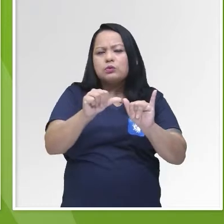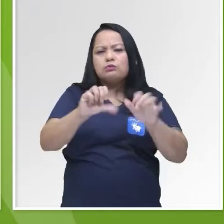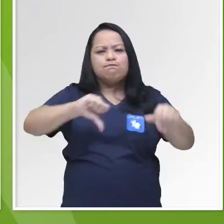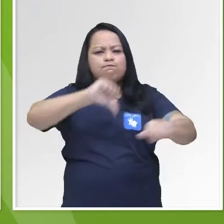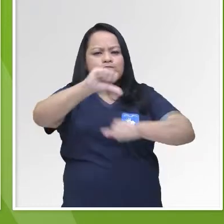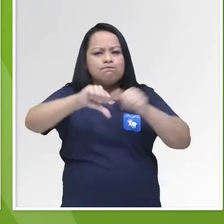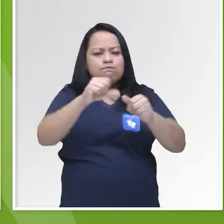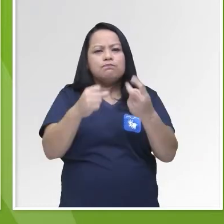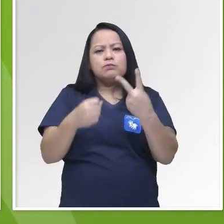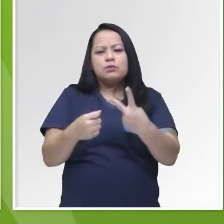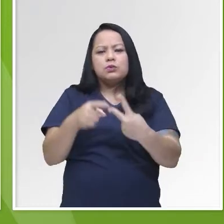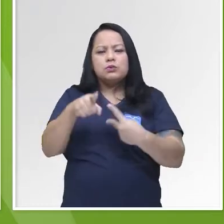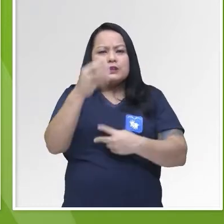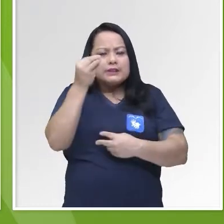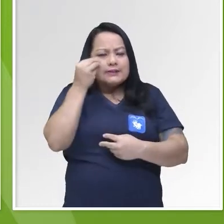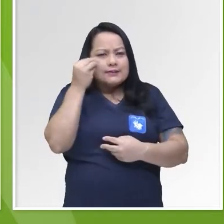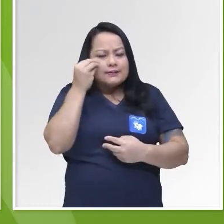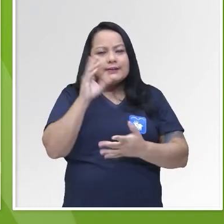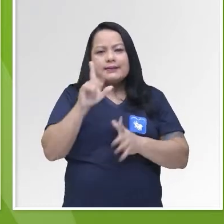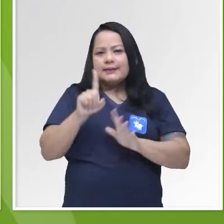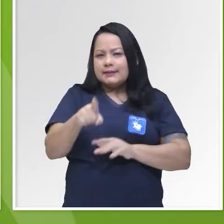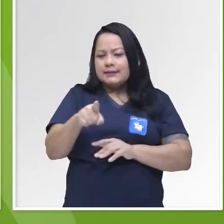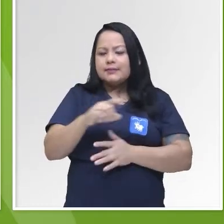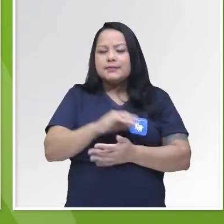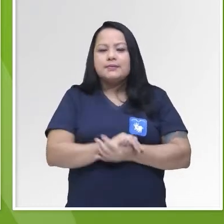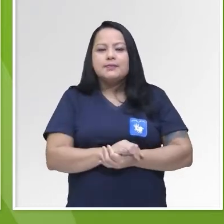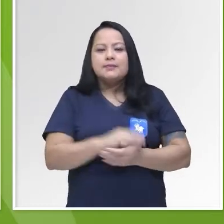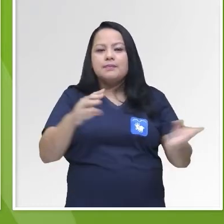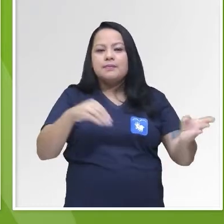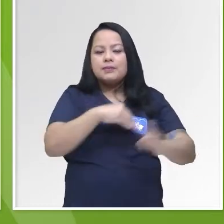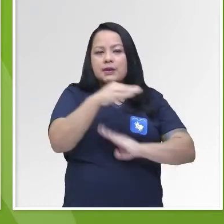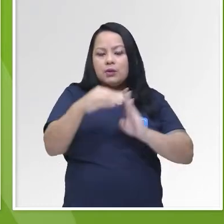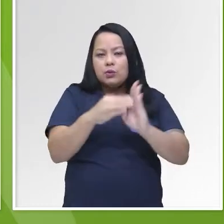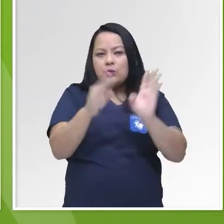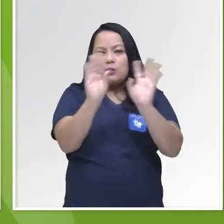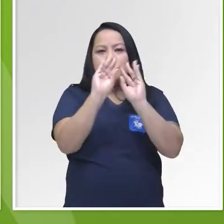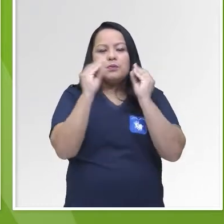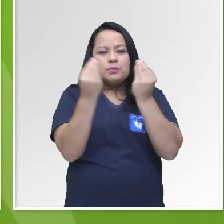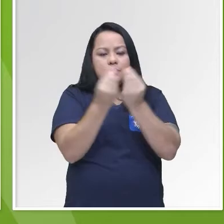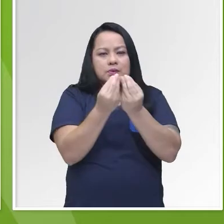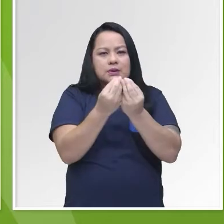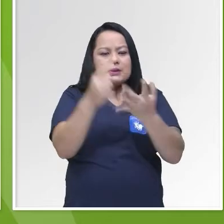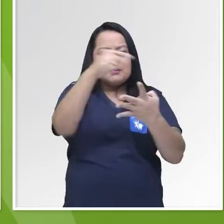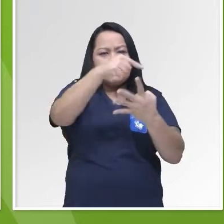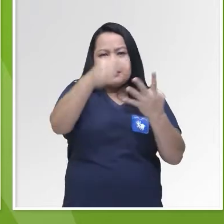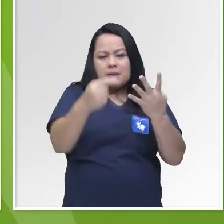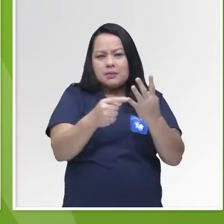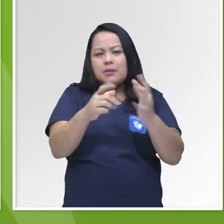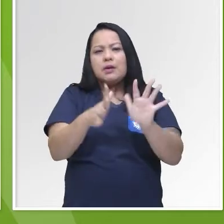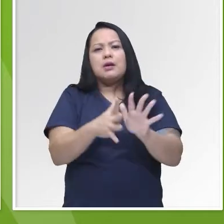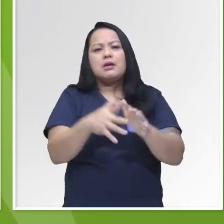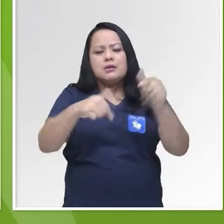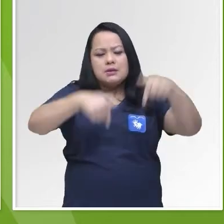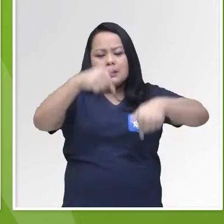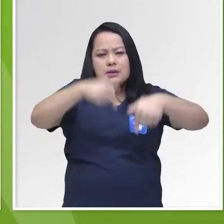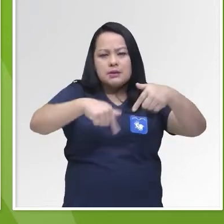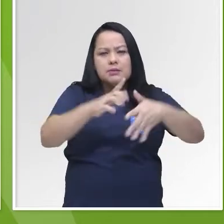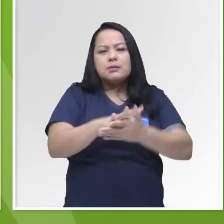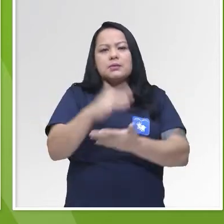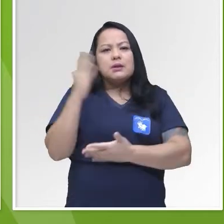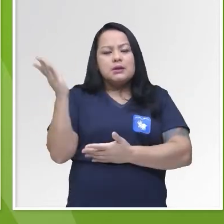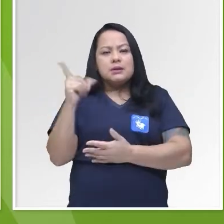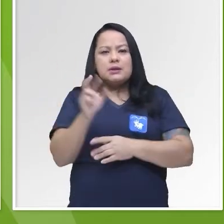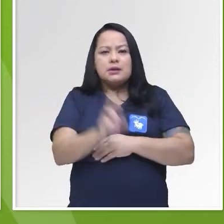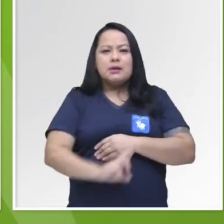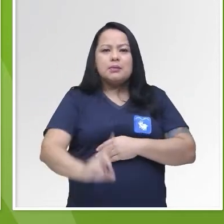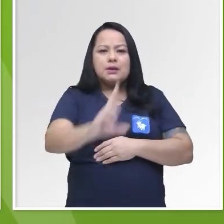dupla, observem vocês aí que todos os elementos químicos presentes nas substâncias, representadas